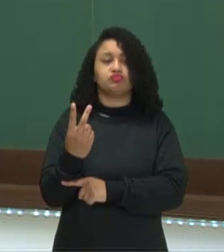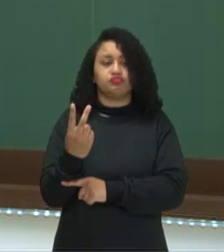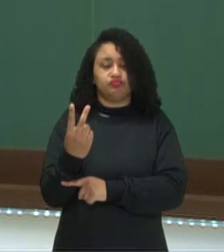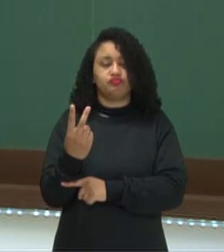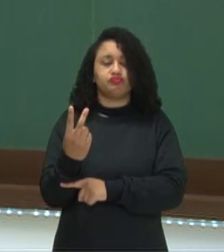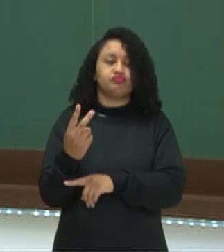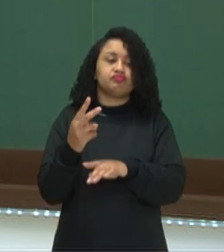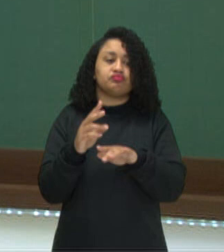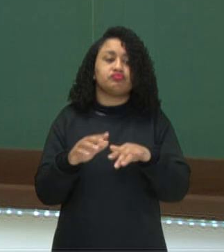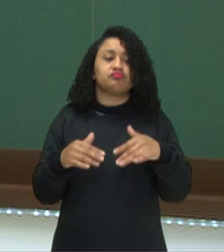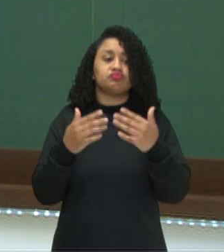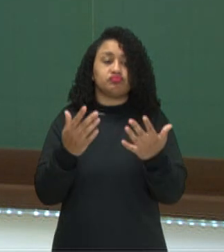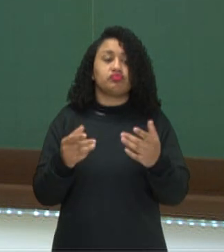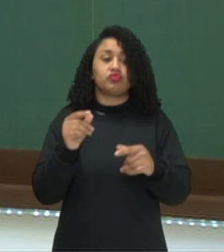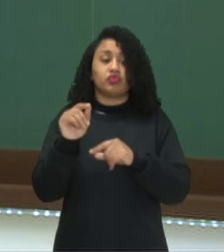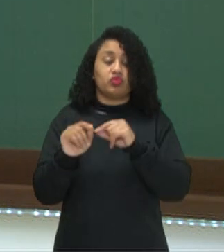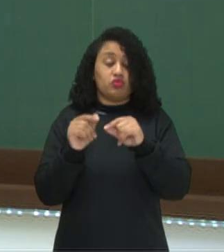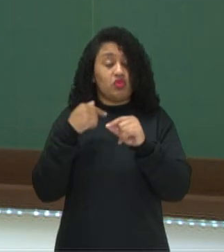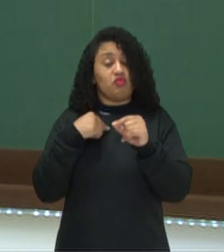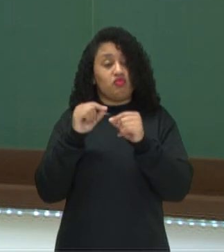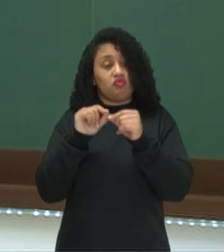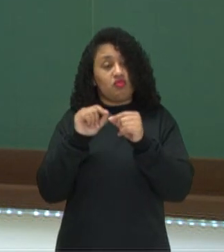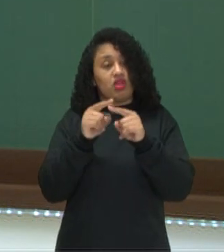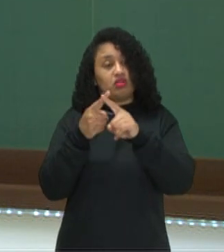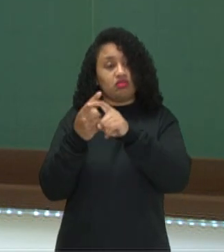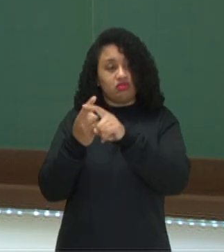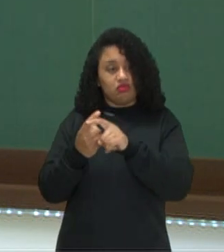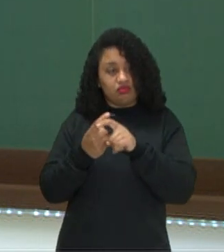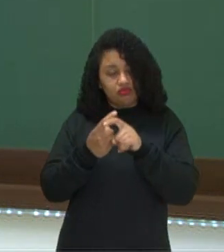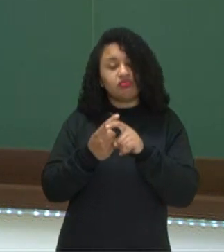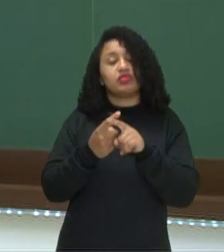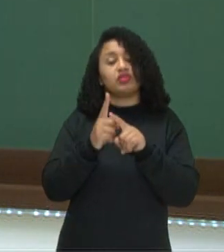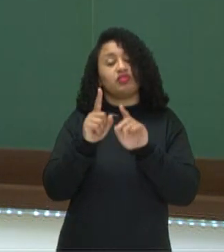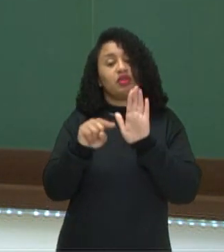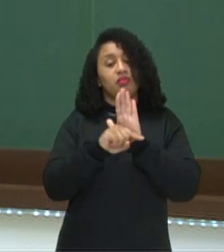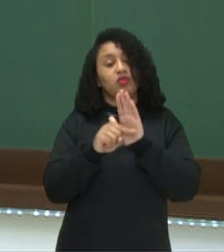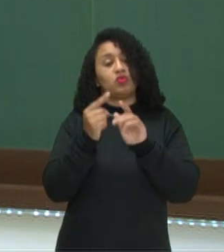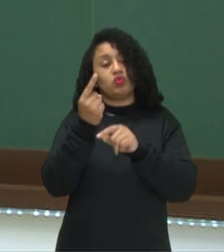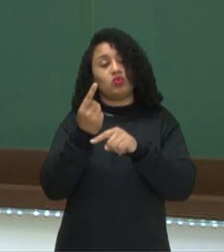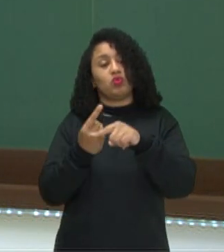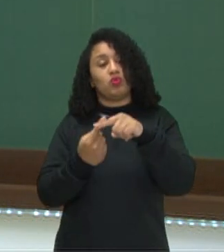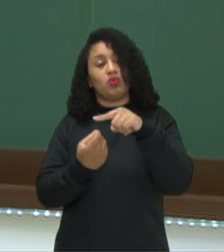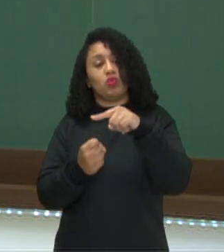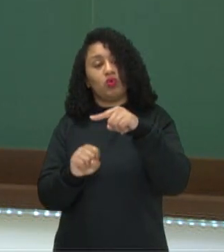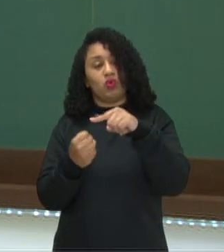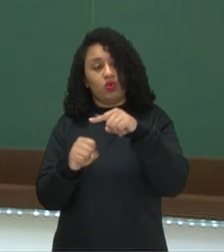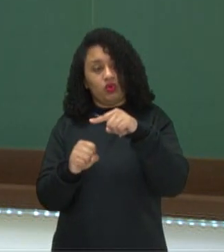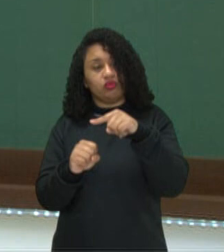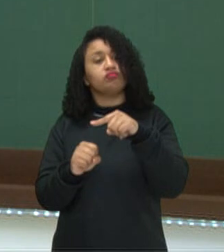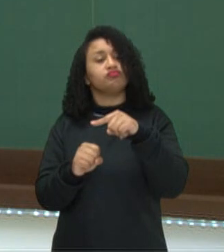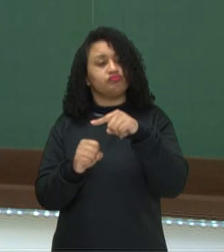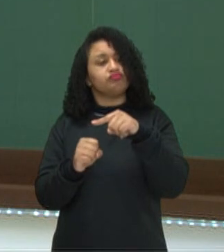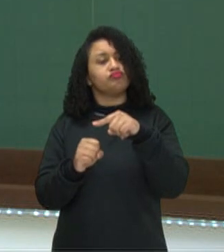que é 2. Então, 4 vezes 2. Menos 1, 4 vezes 2,